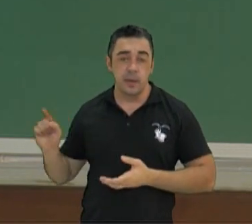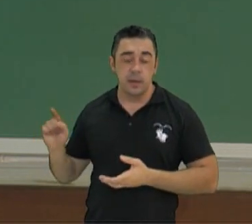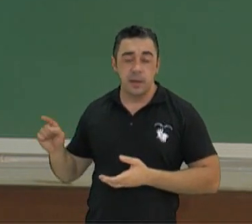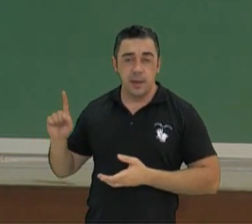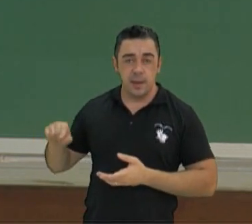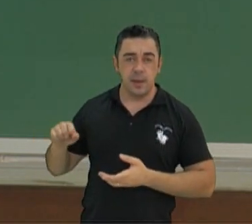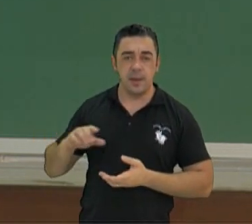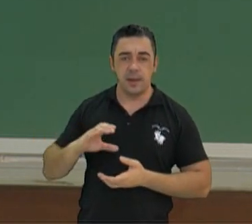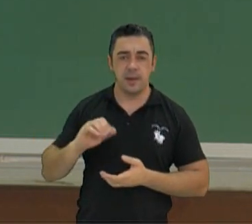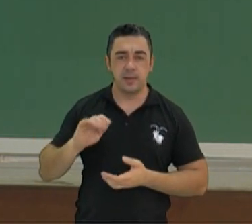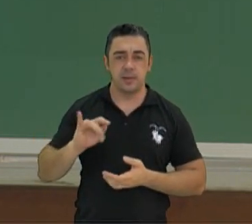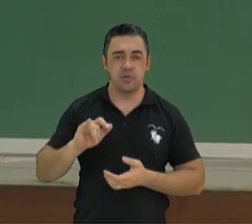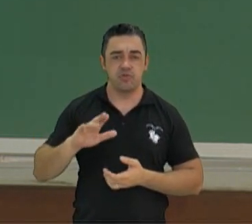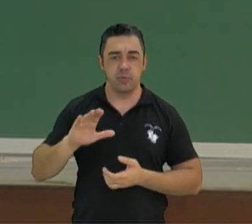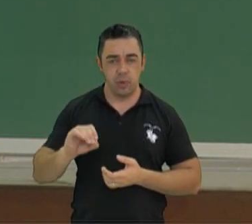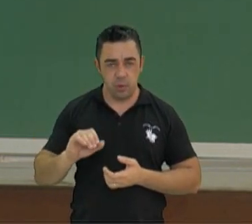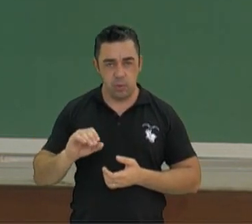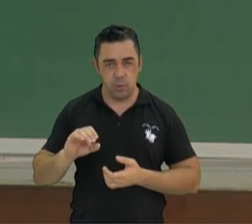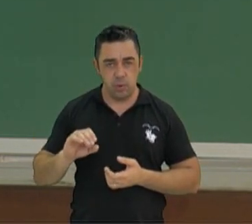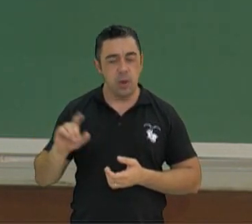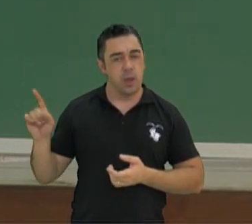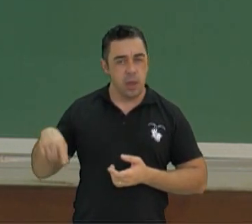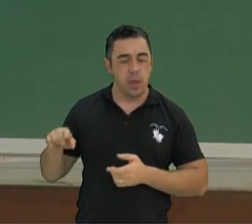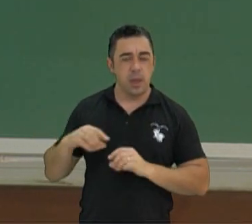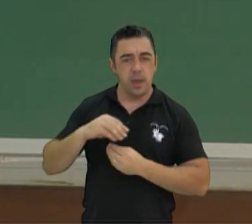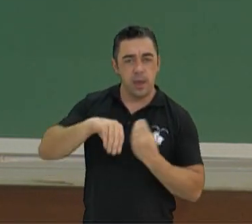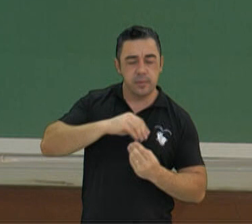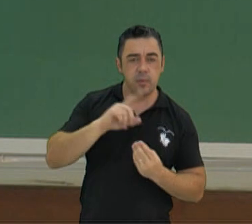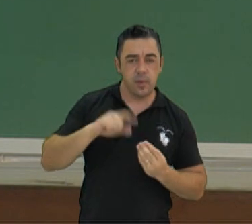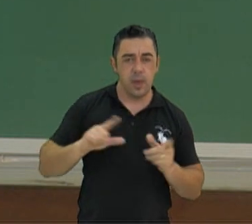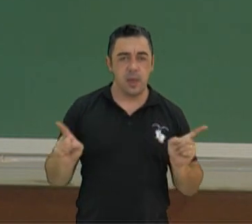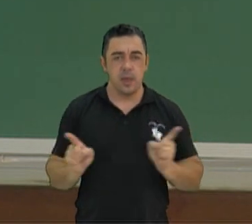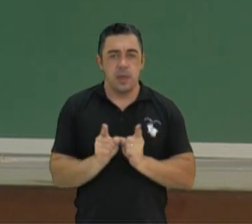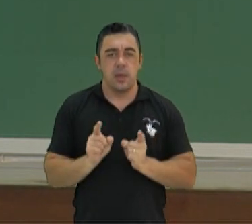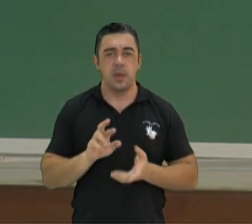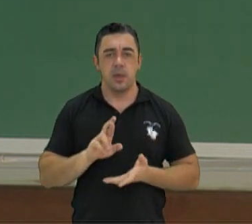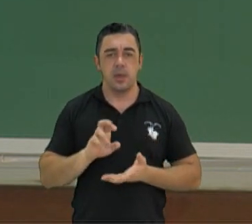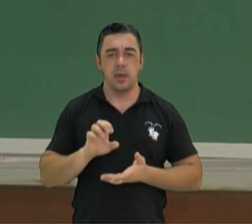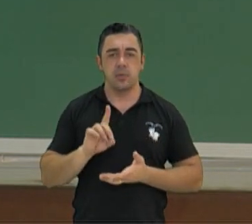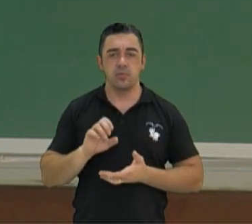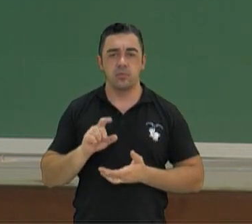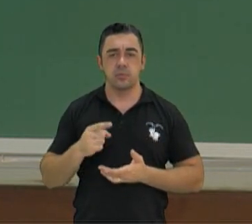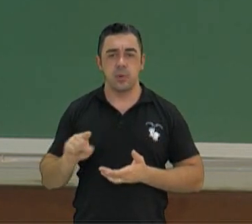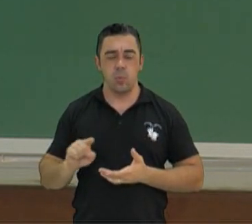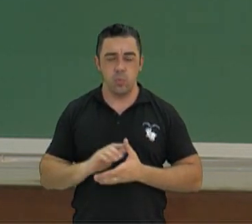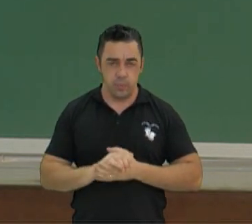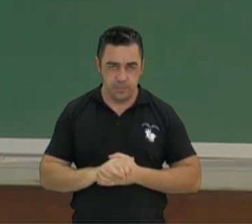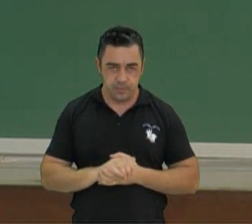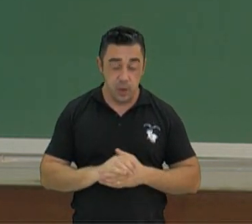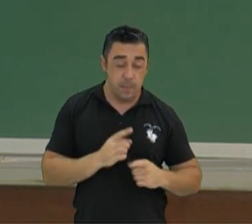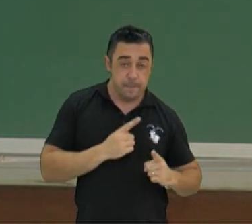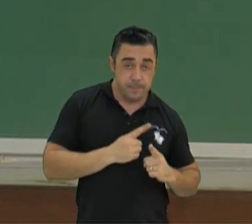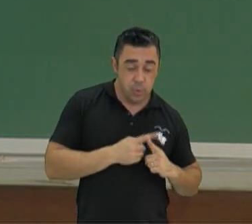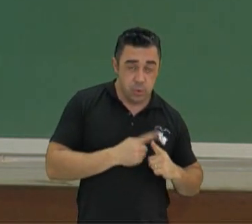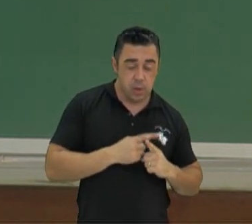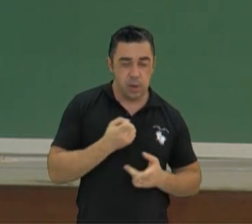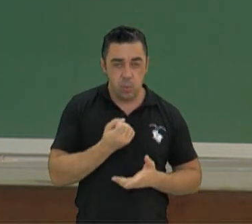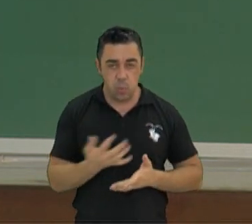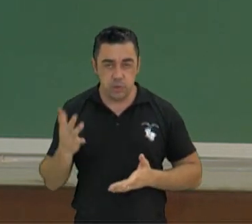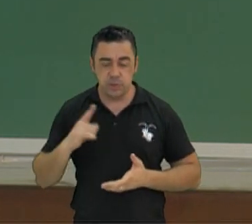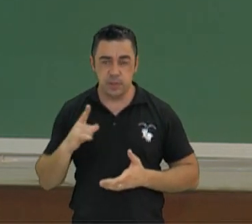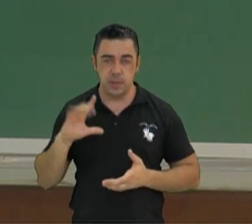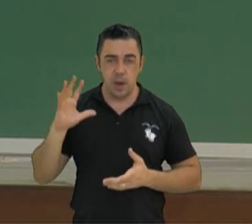catalítica também é chamada de reação de redução. Por quê? Porque o número de oxidação